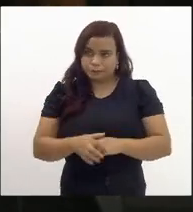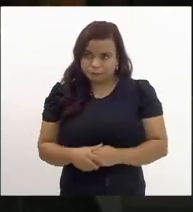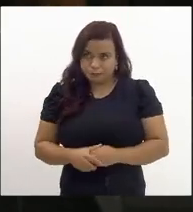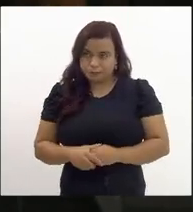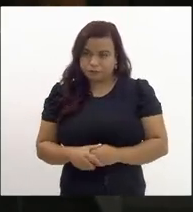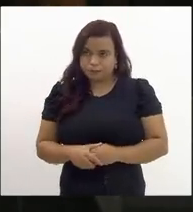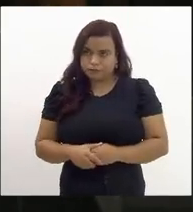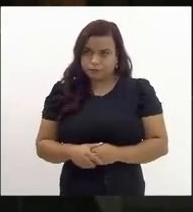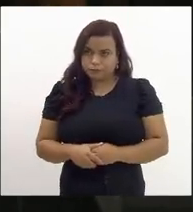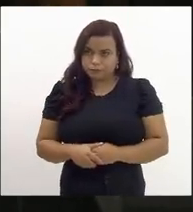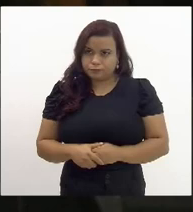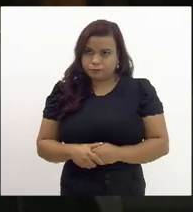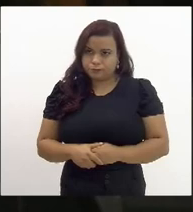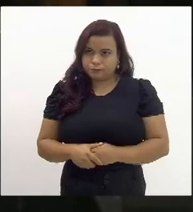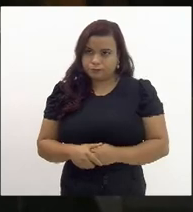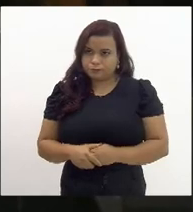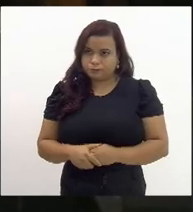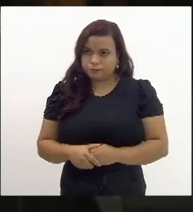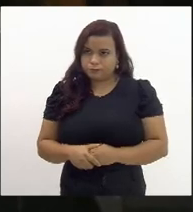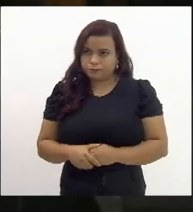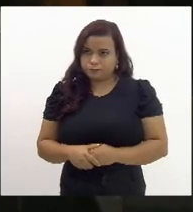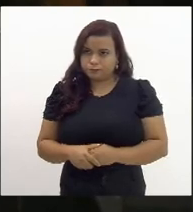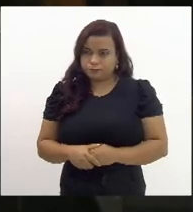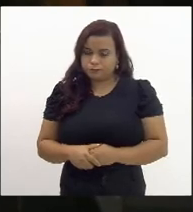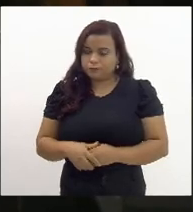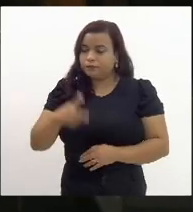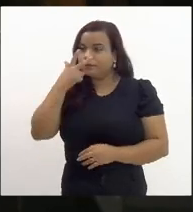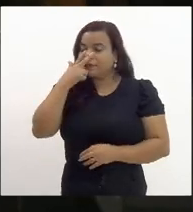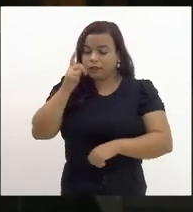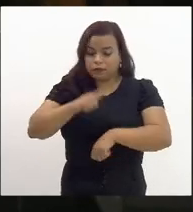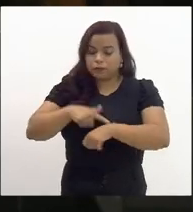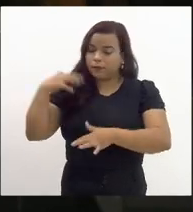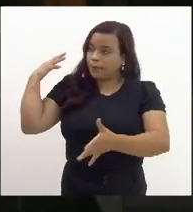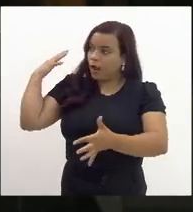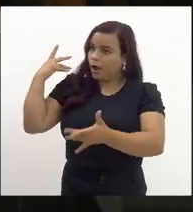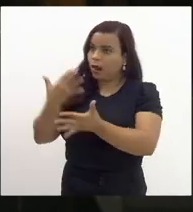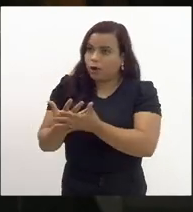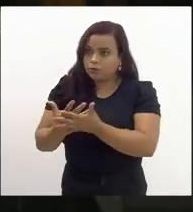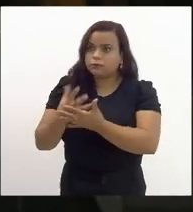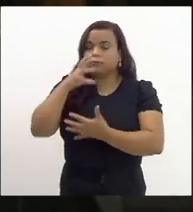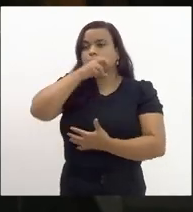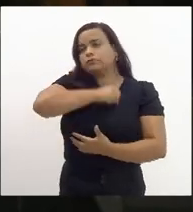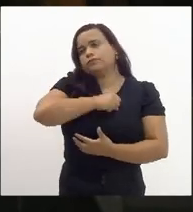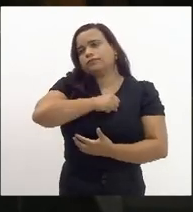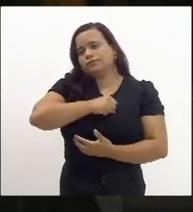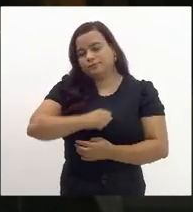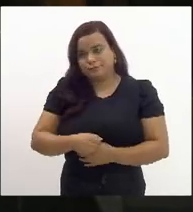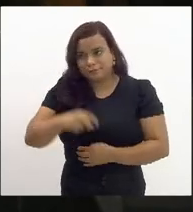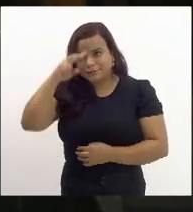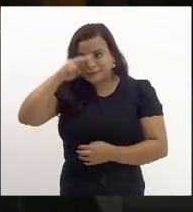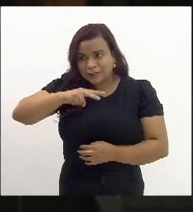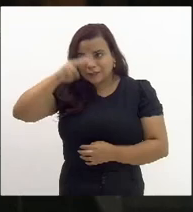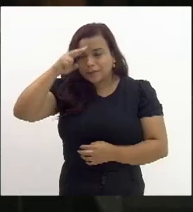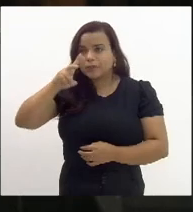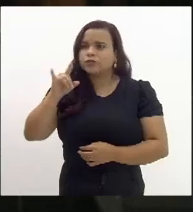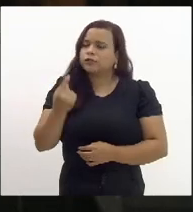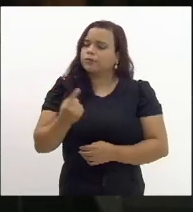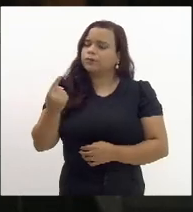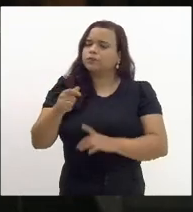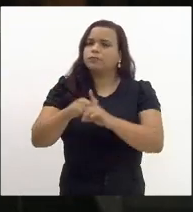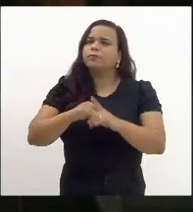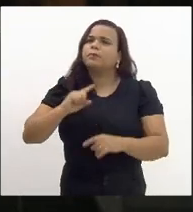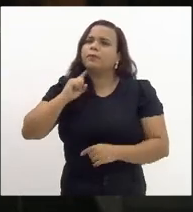o tempo voou, deputado Rodrigo Amorim. Só há de lembrar que, em 1º de maio,